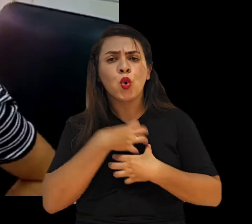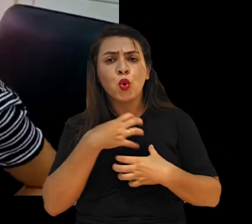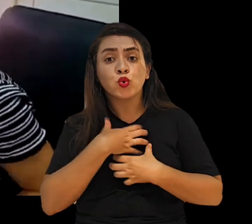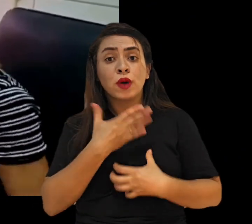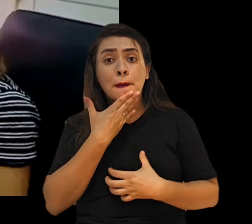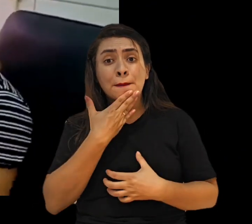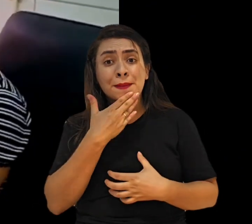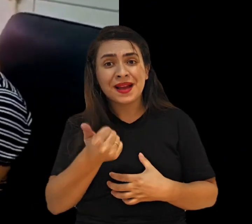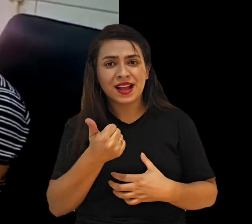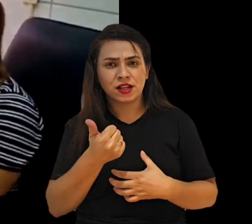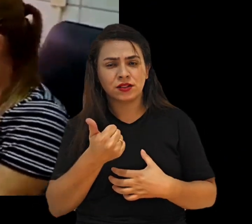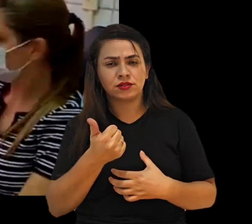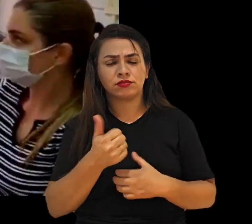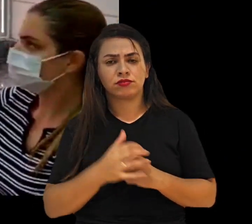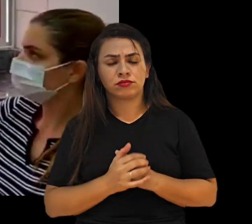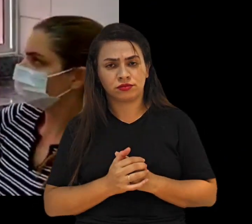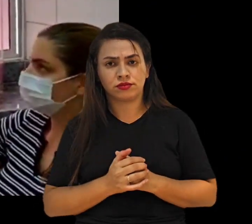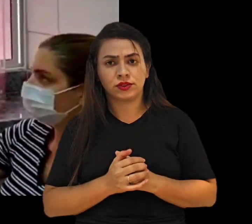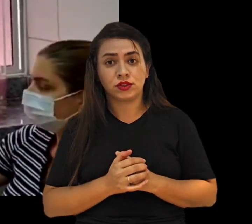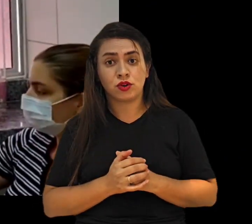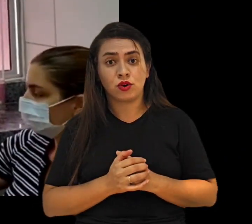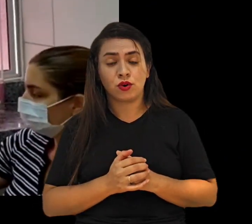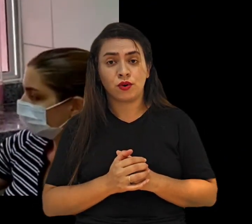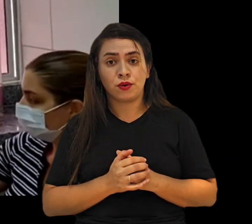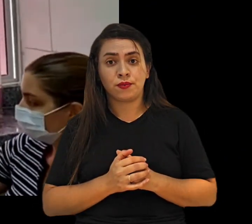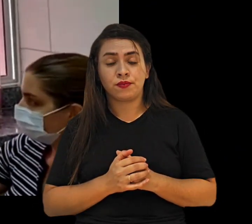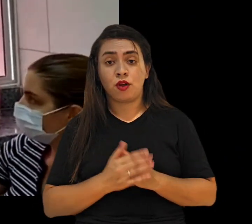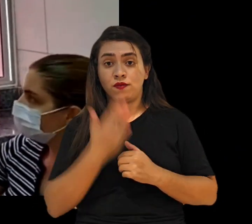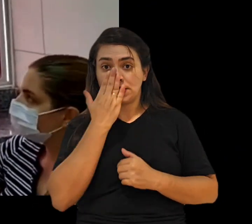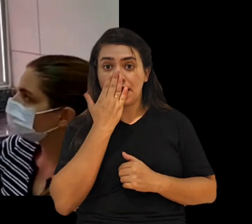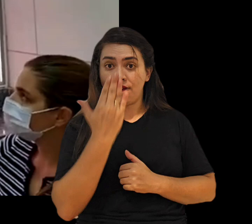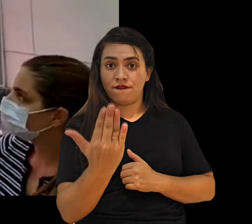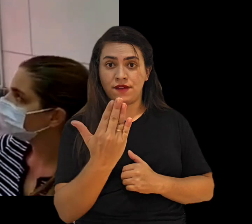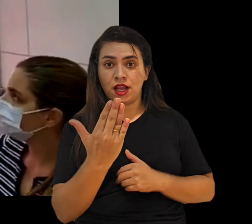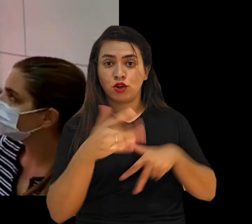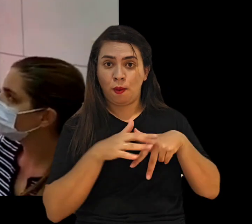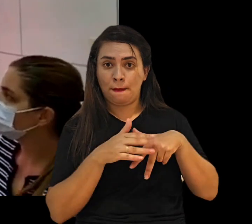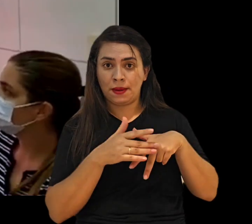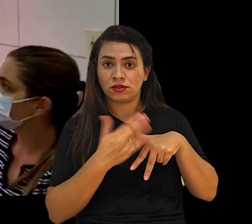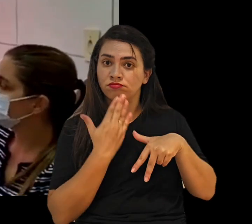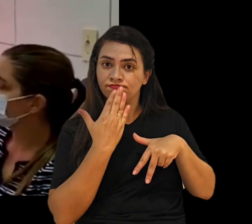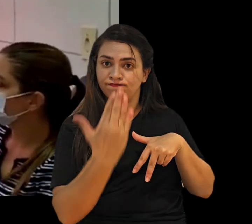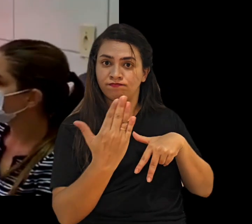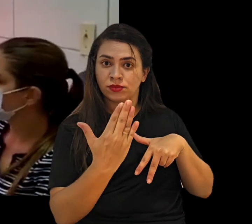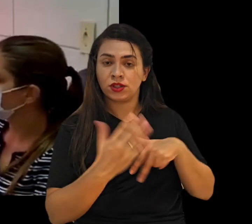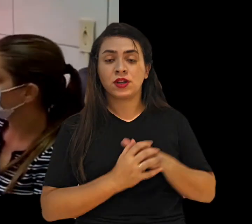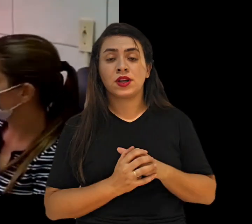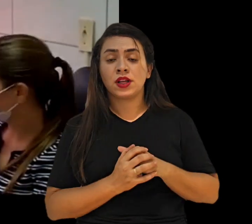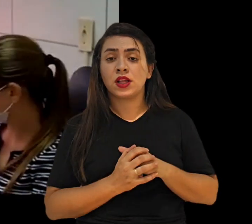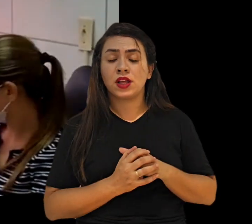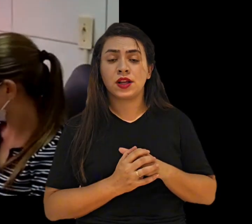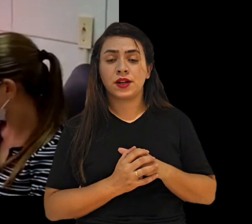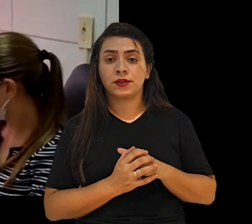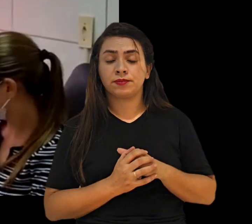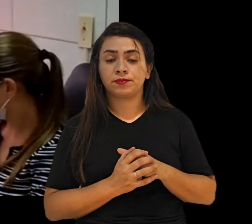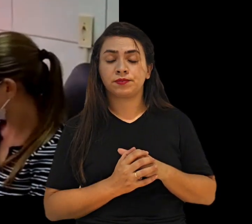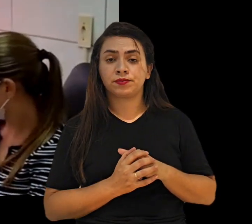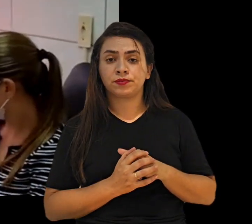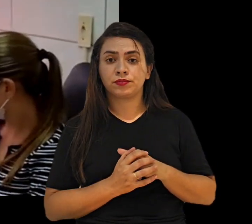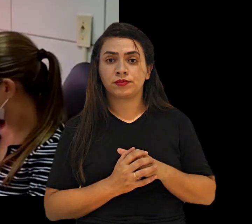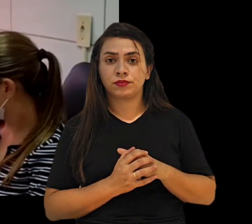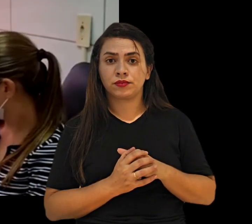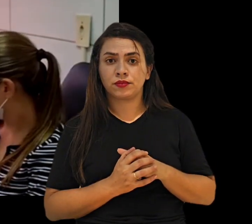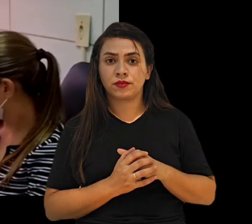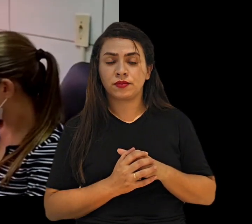Ela fica... Ó, a melhor posição para coletar o sangue, gente, é a posição que melhor tá para você.